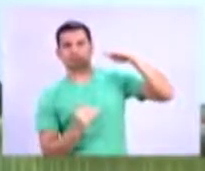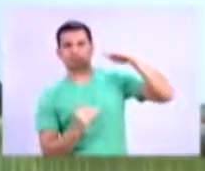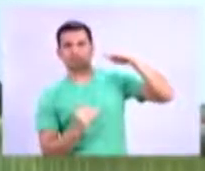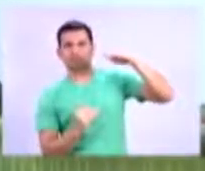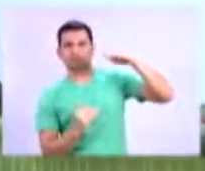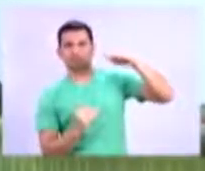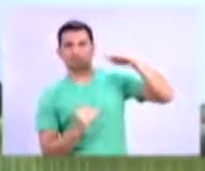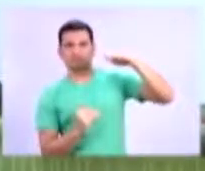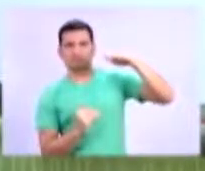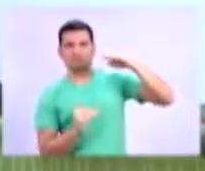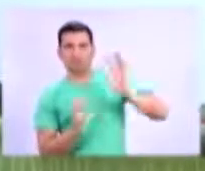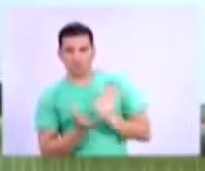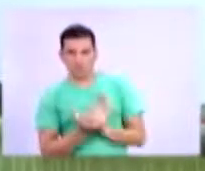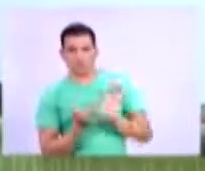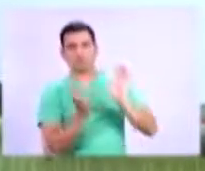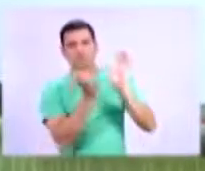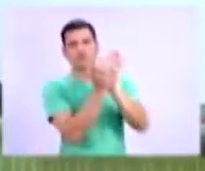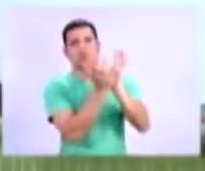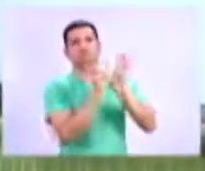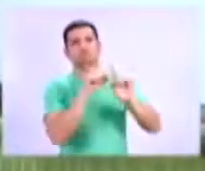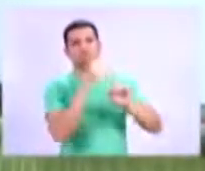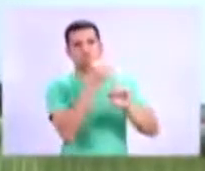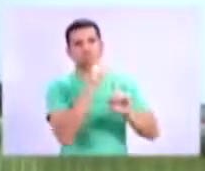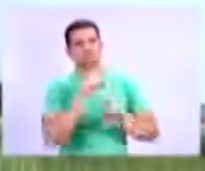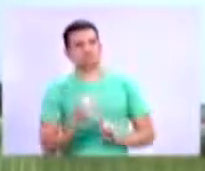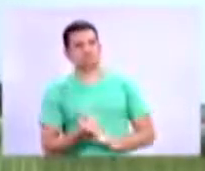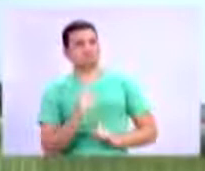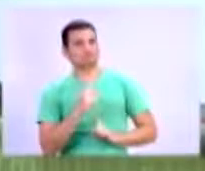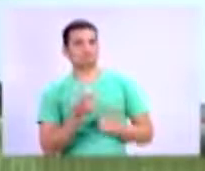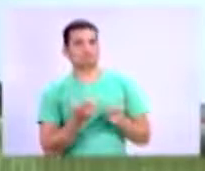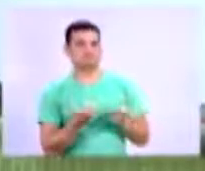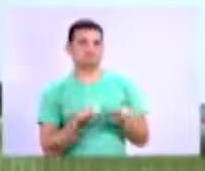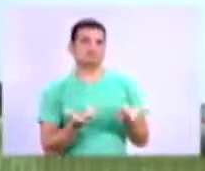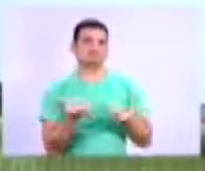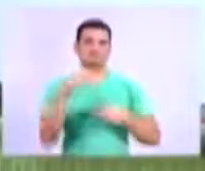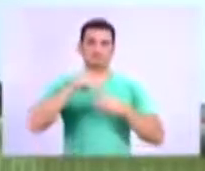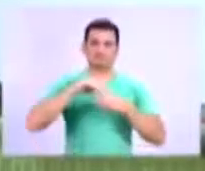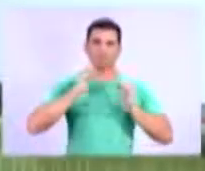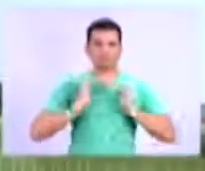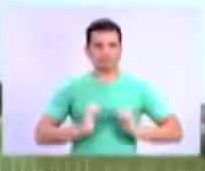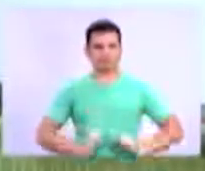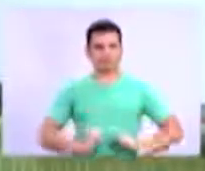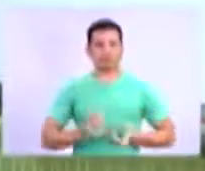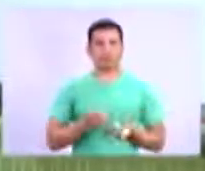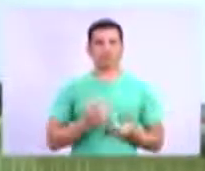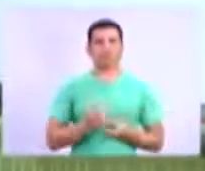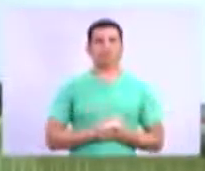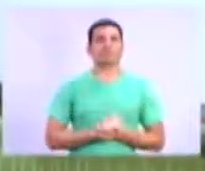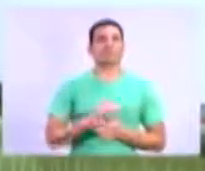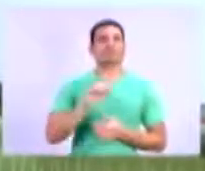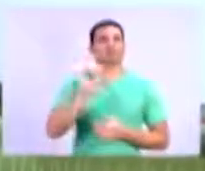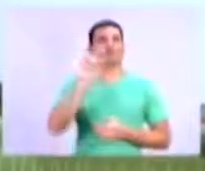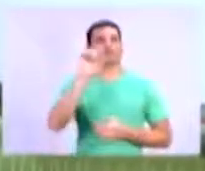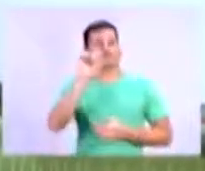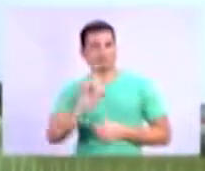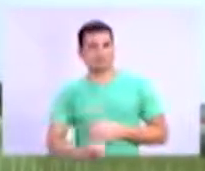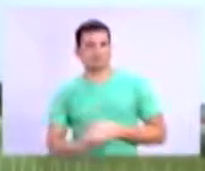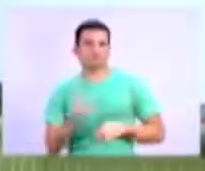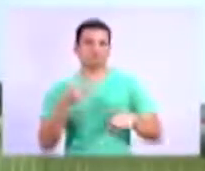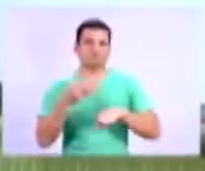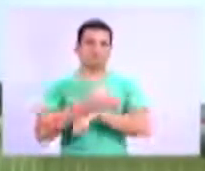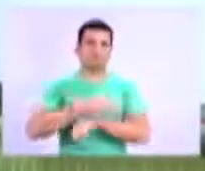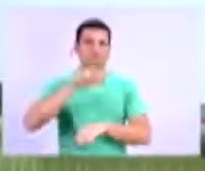um grupo social e o outro. Então, dentro dessa concepção ética, através do direito à participação, através do direito